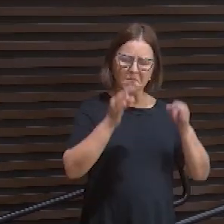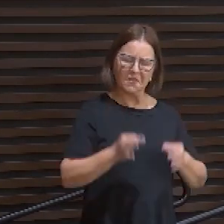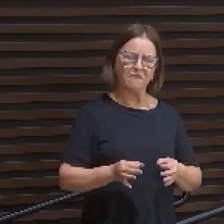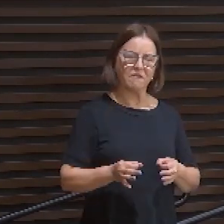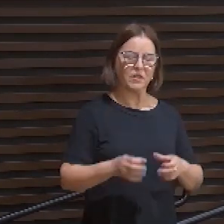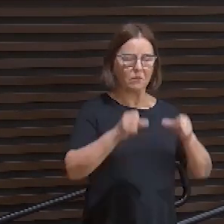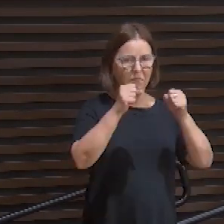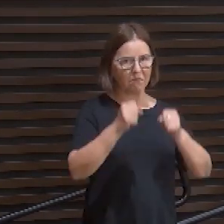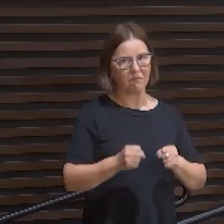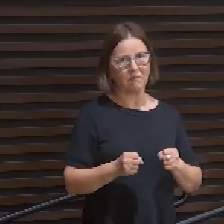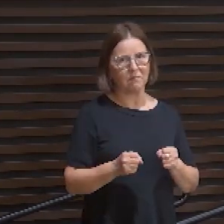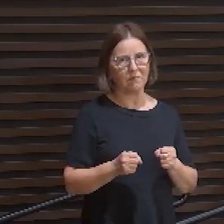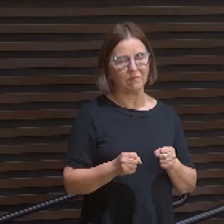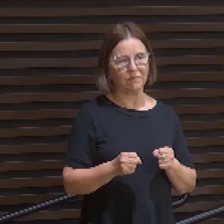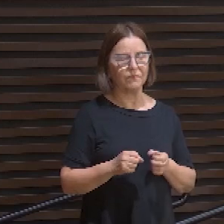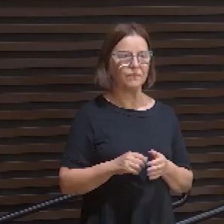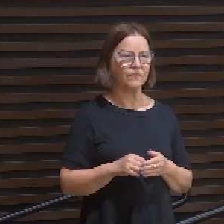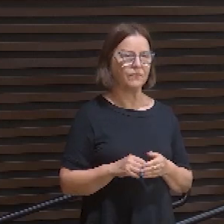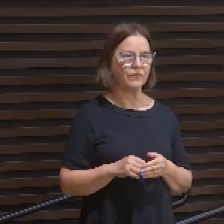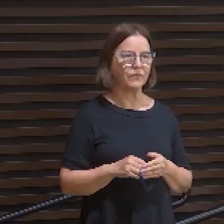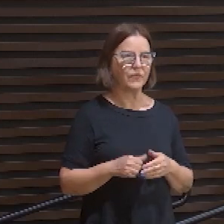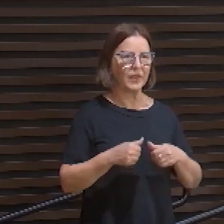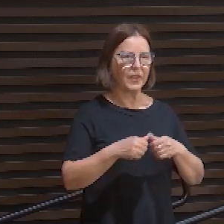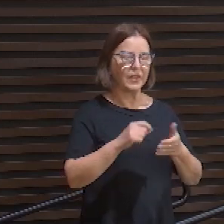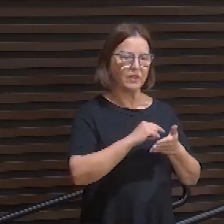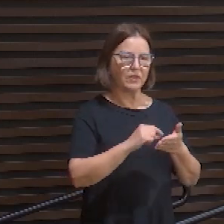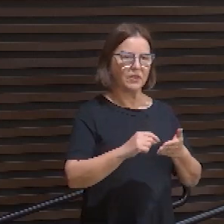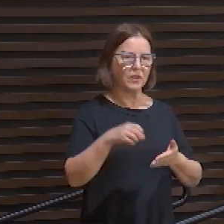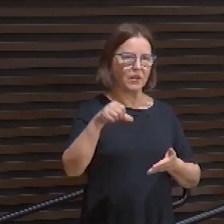eficaz. E aqui nesses versículos de